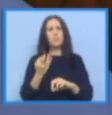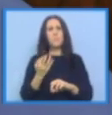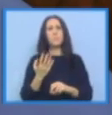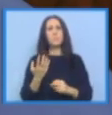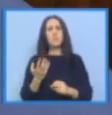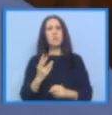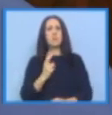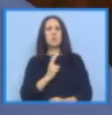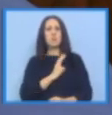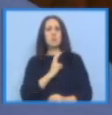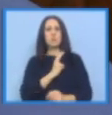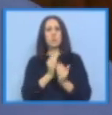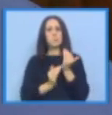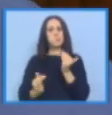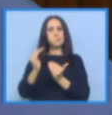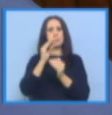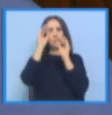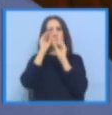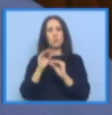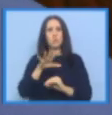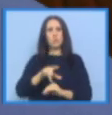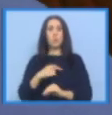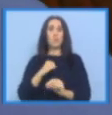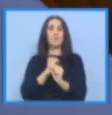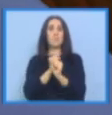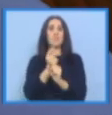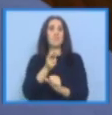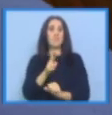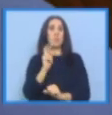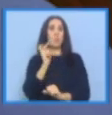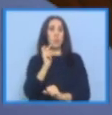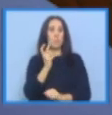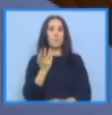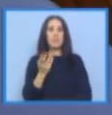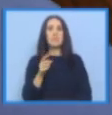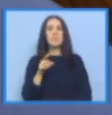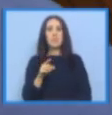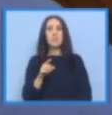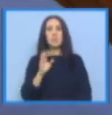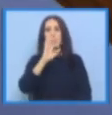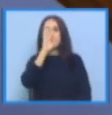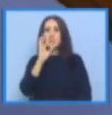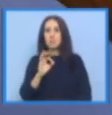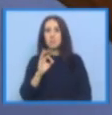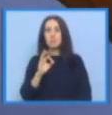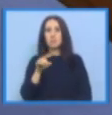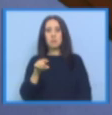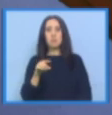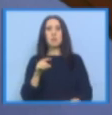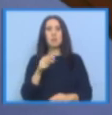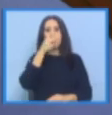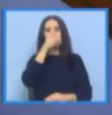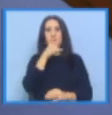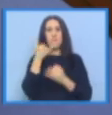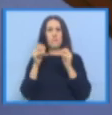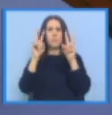feito na Escola Superior de Educação de Lisboa, onde eu trabalhei muitos anos, e os índices de violência no namoro, houve